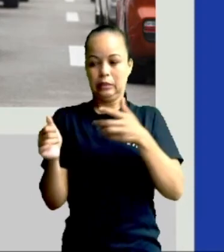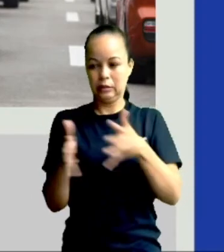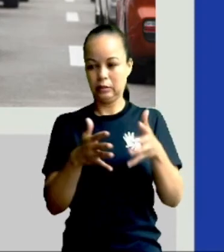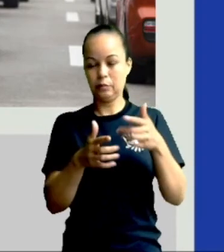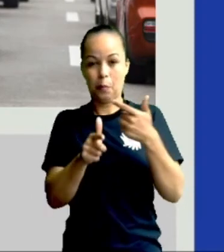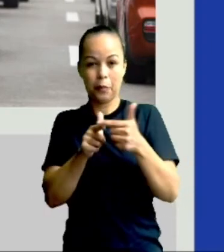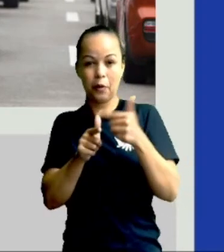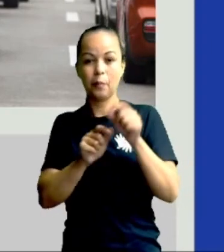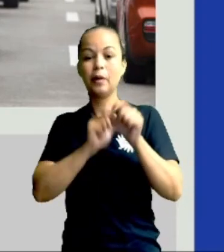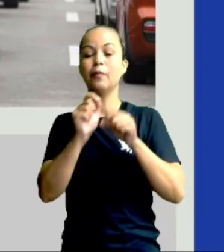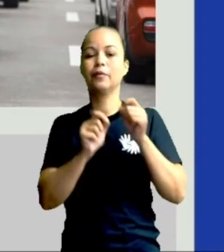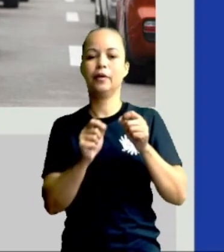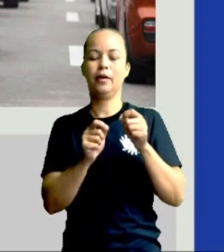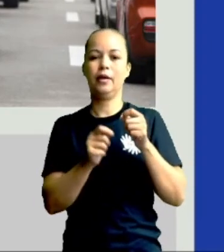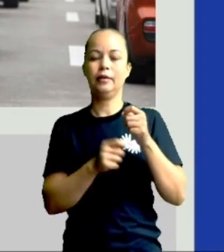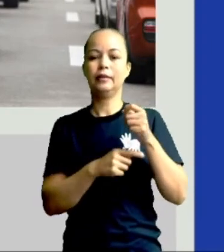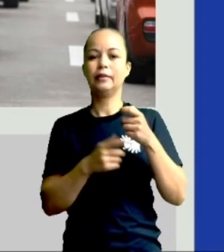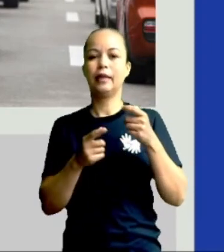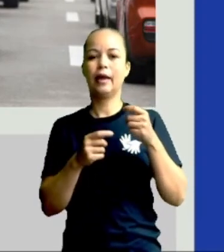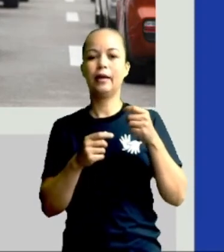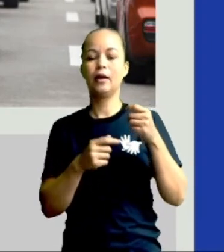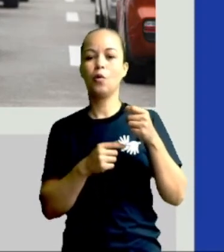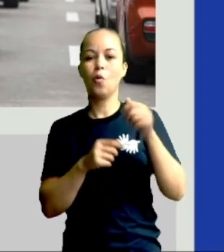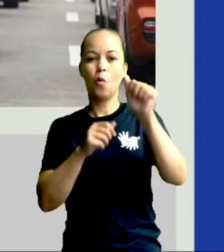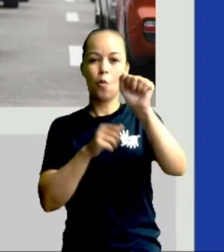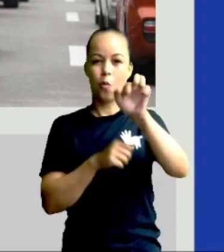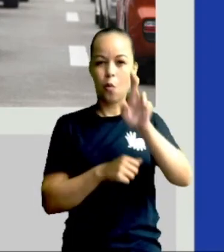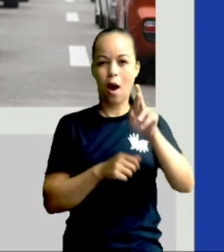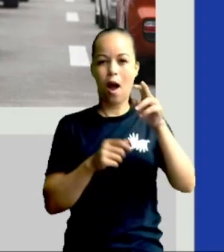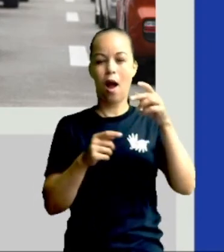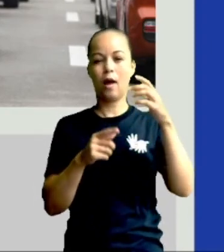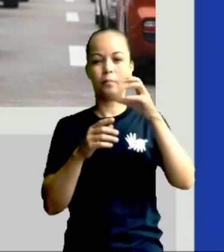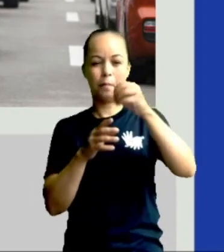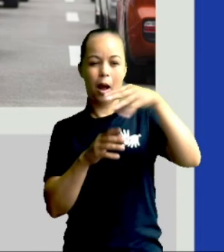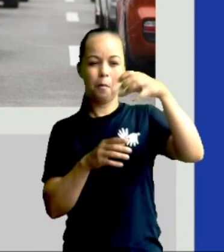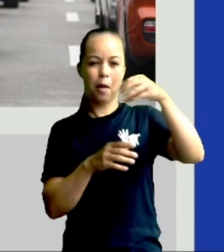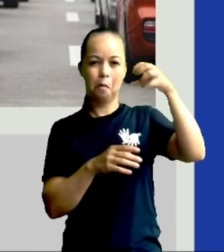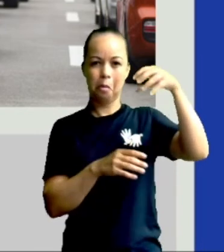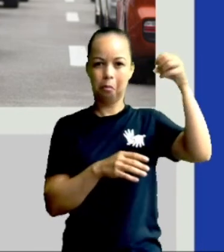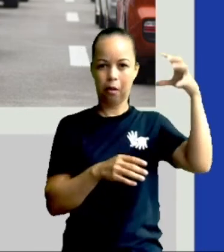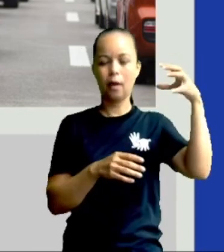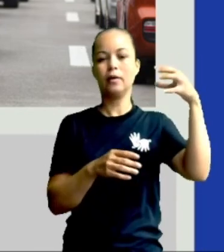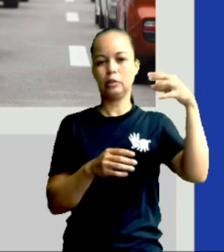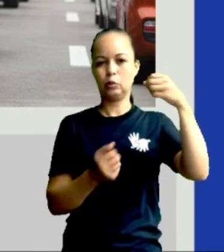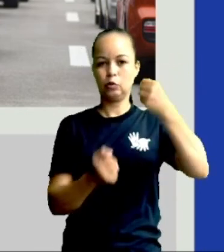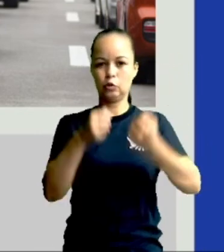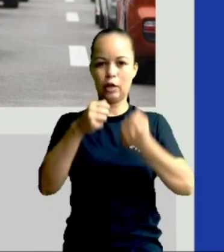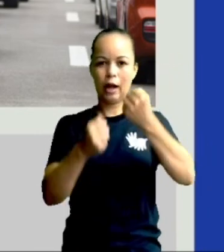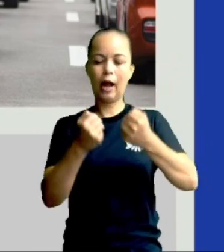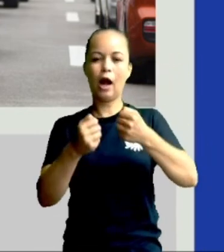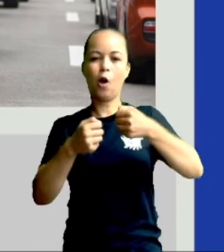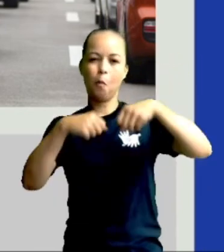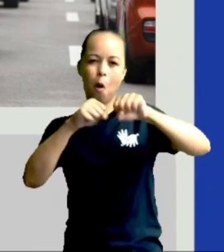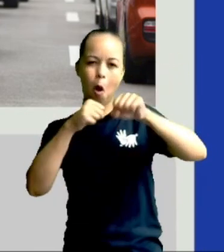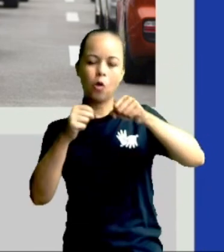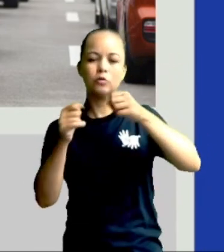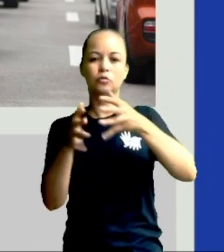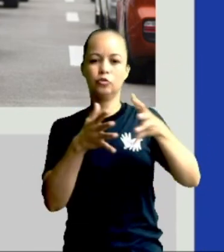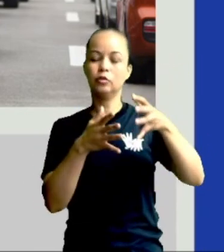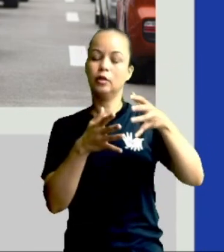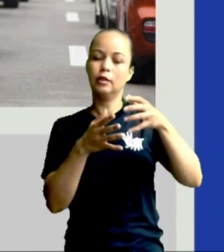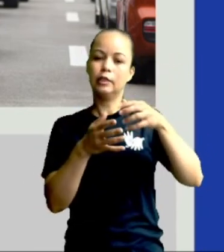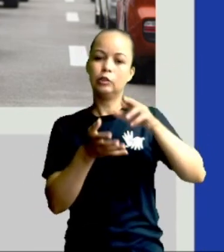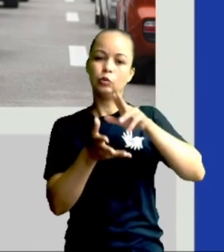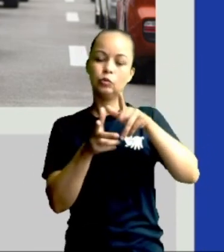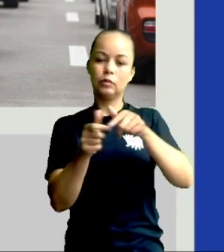ó. Ele provoca poluição do ar, pelas fumacinhas, né, que o cano de escape dos carros e motos e meios de transporte, né,